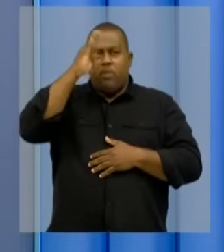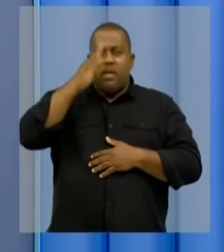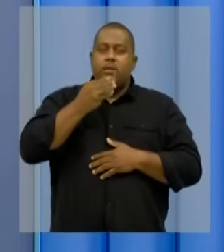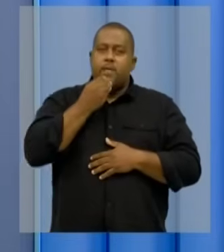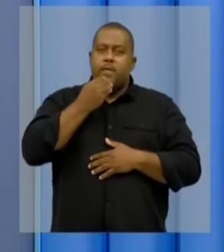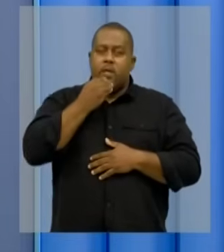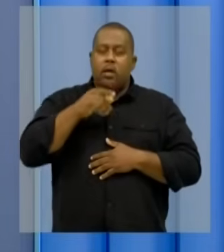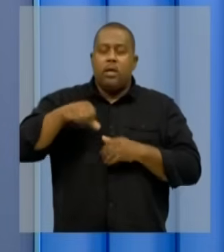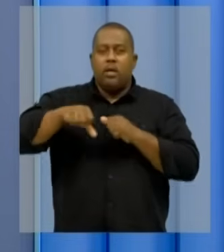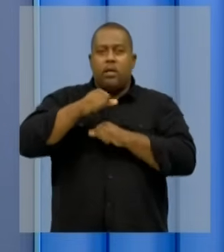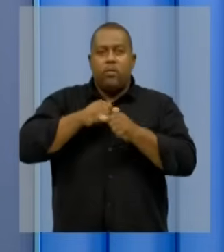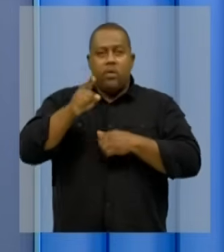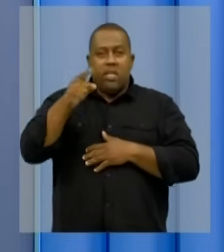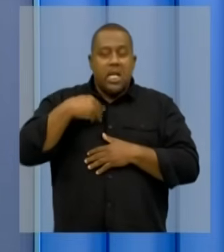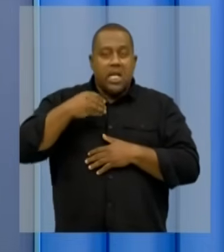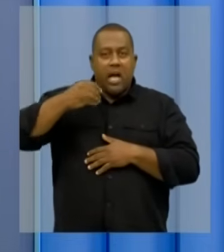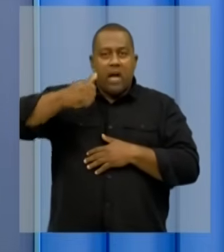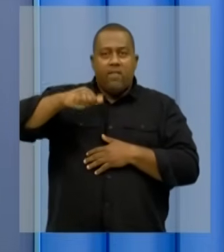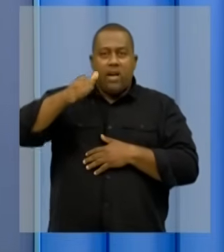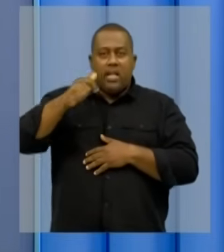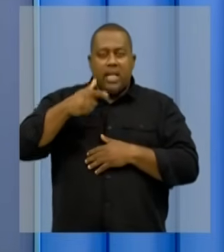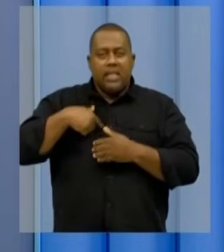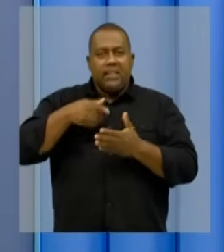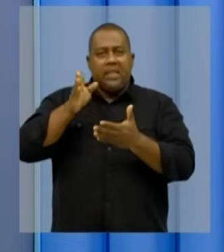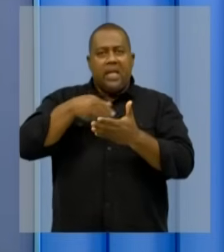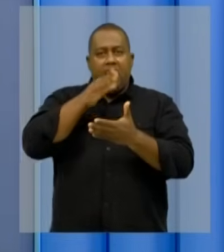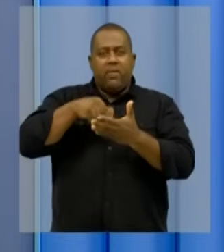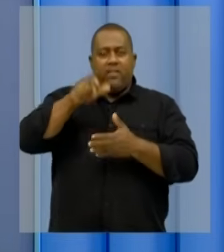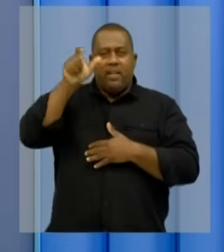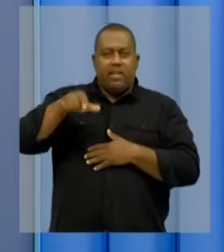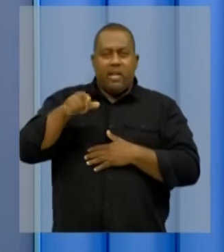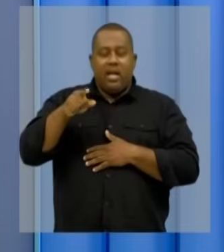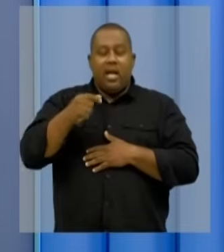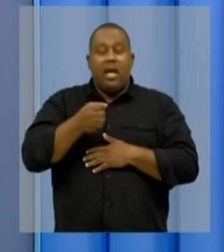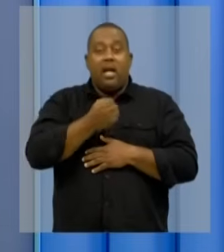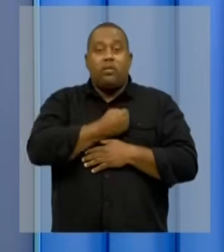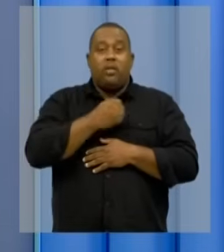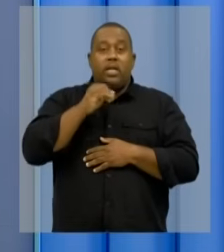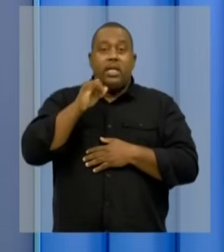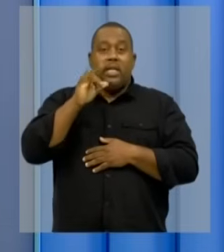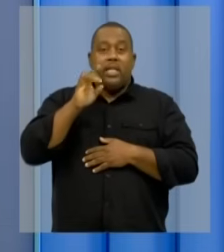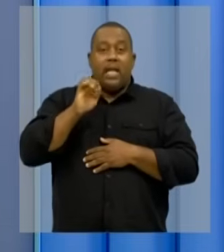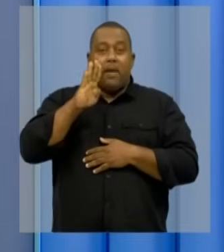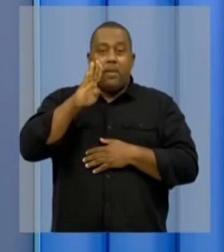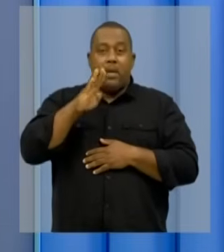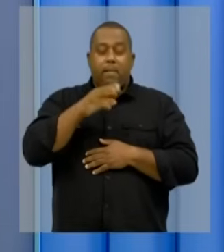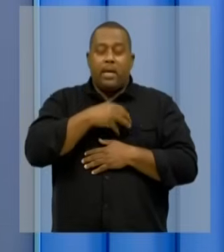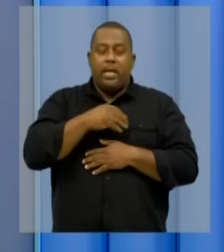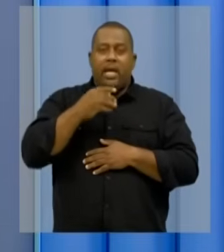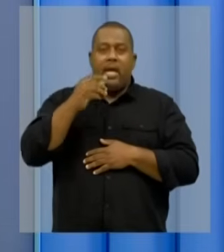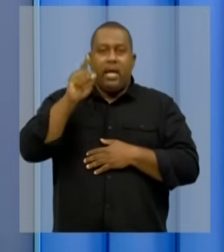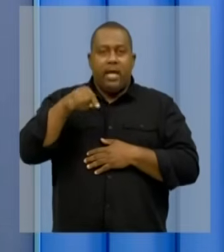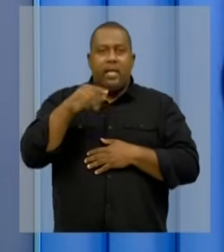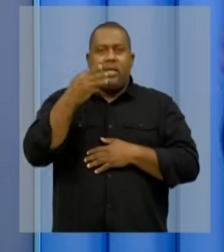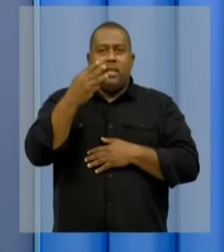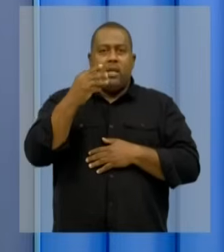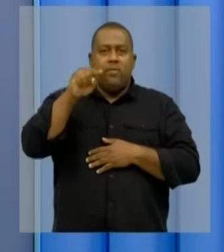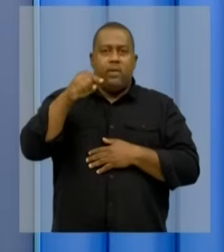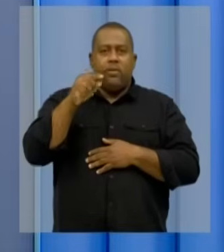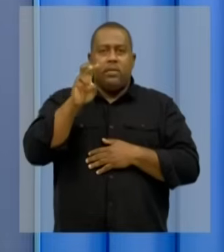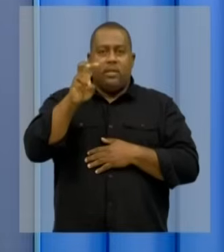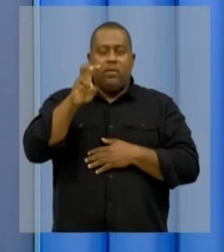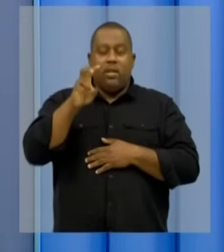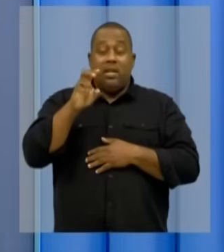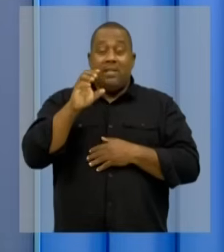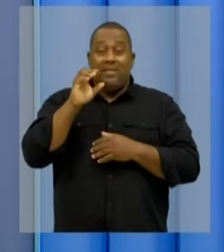e reprovado. Para você que está me assistindo aí, a nota do IDEB da Bahia é 3,5, de 0 a 10,